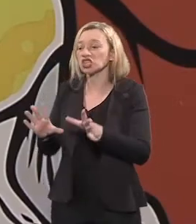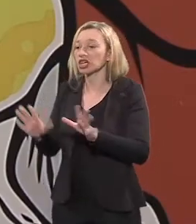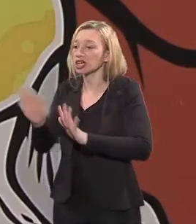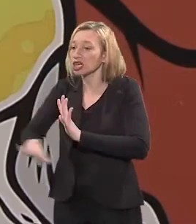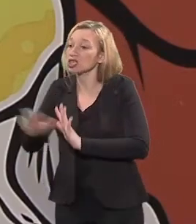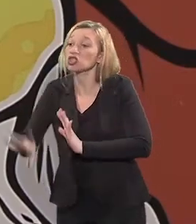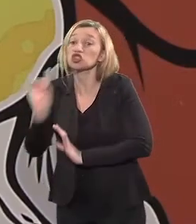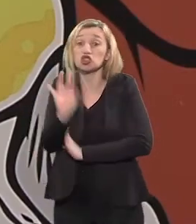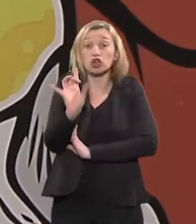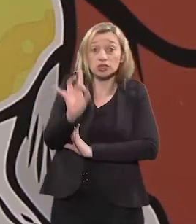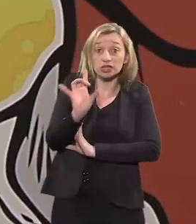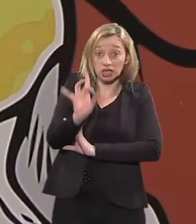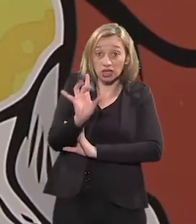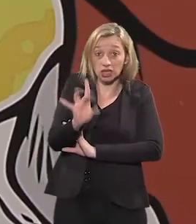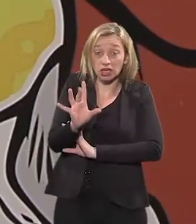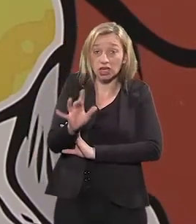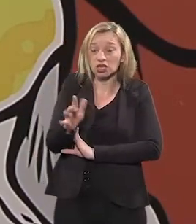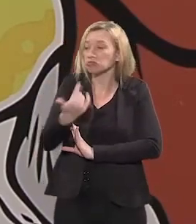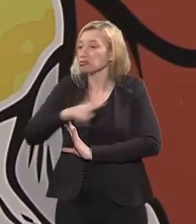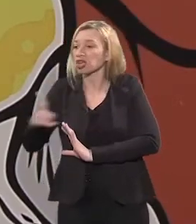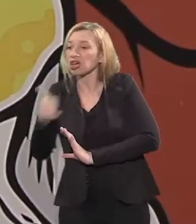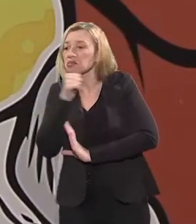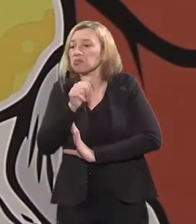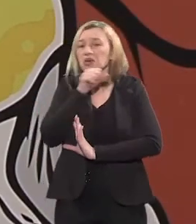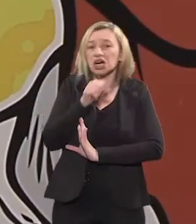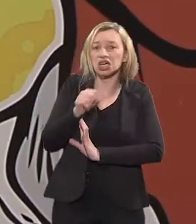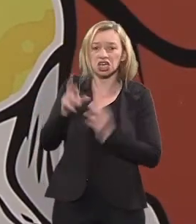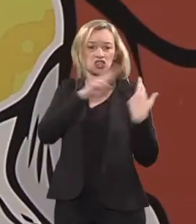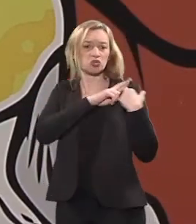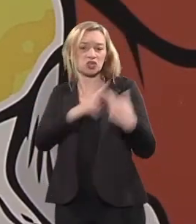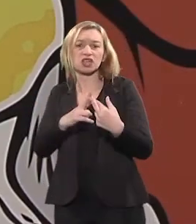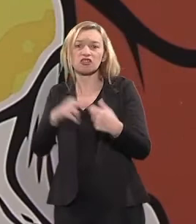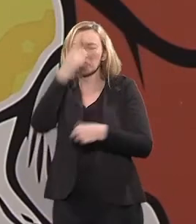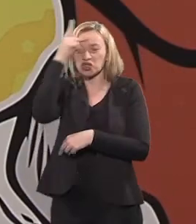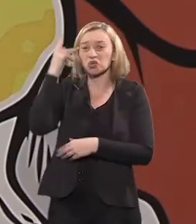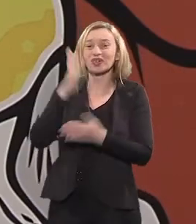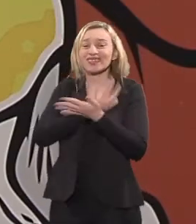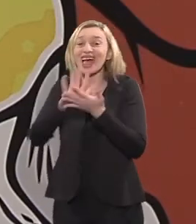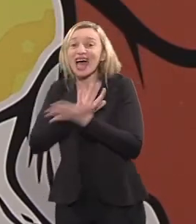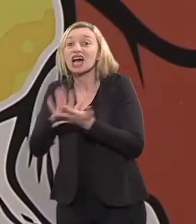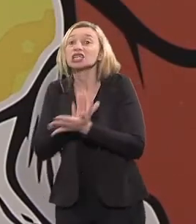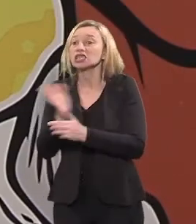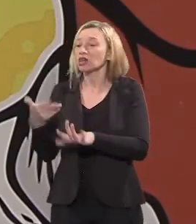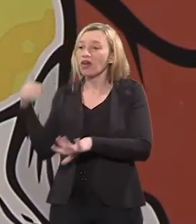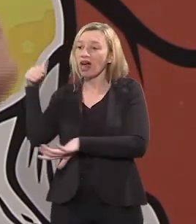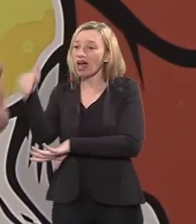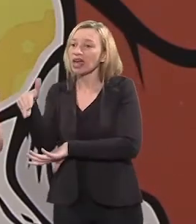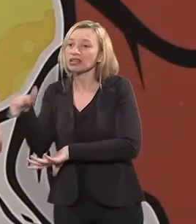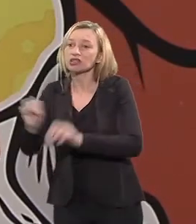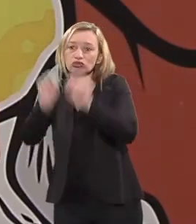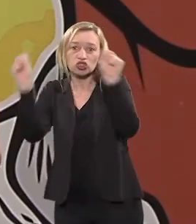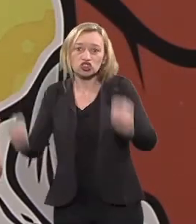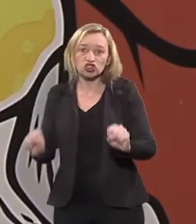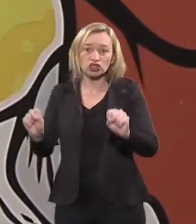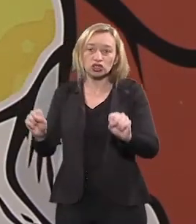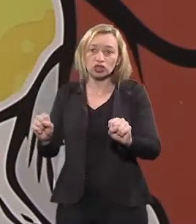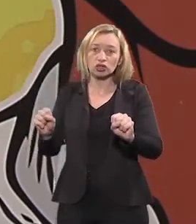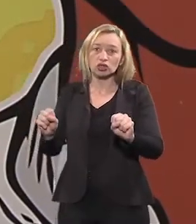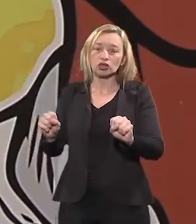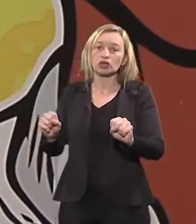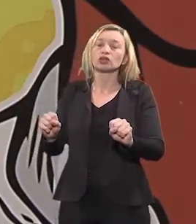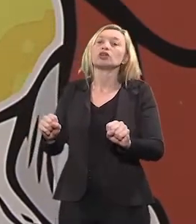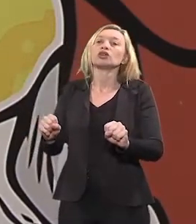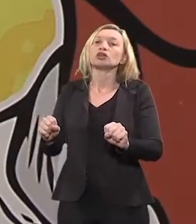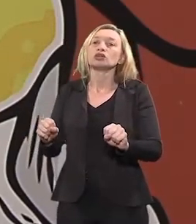totalmente vulnerabilizada, né? Sem a mãe ali, sem o responsável. Aí ela entra no sistema, ganha